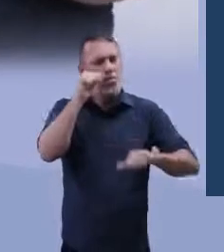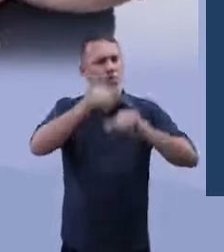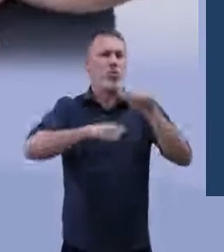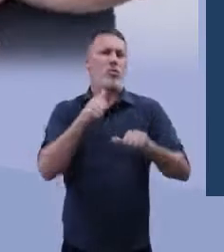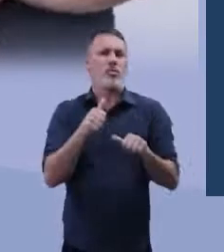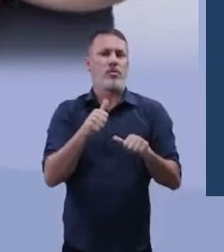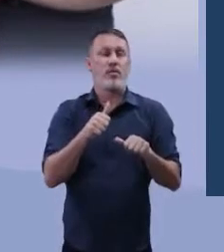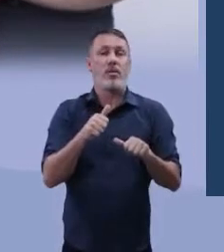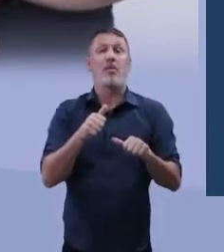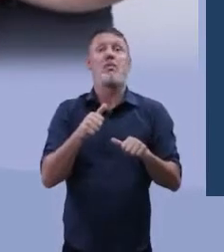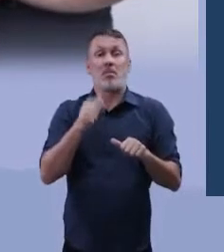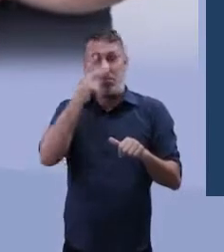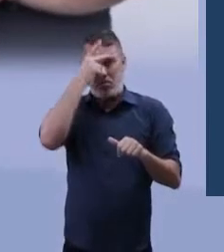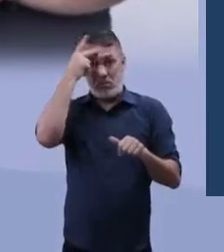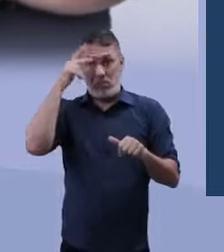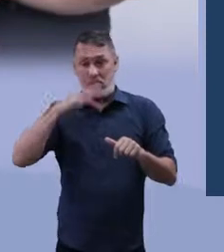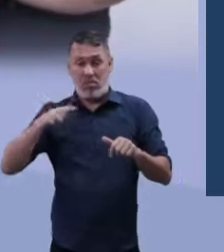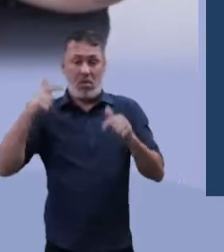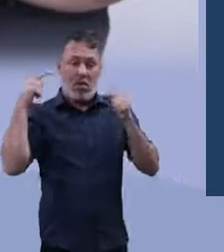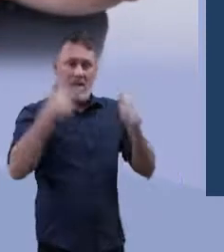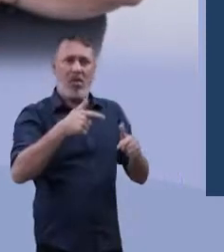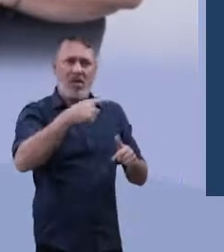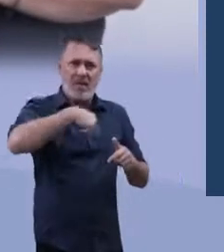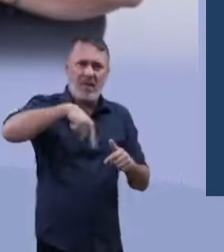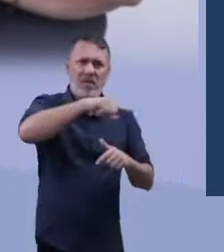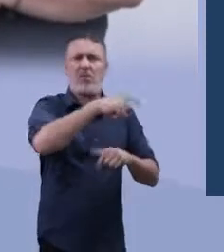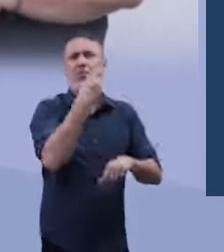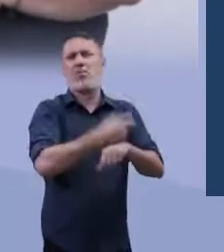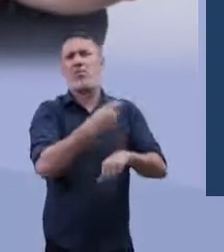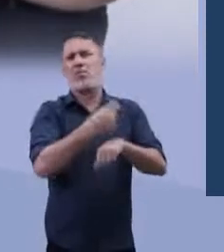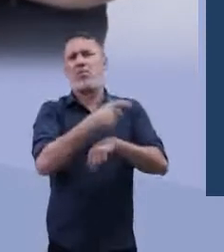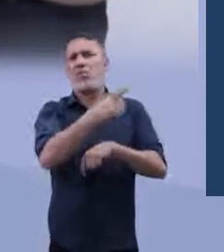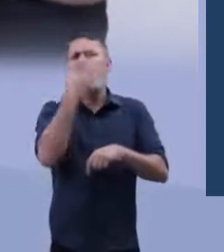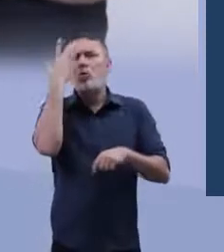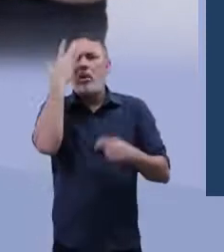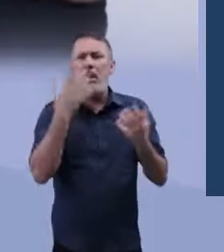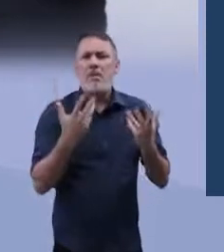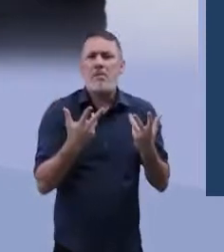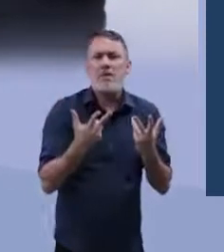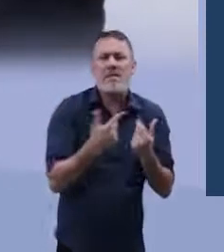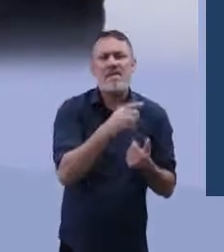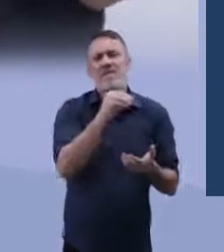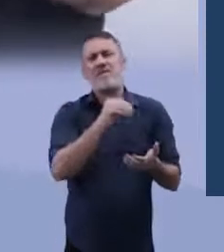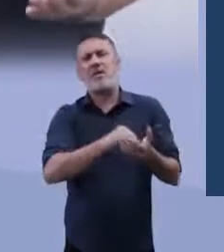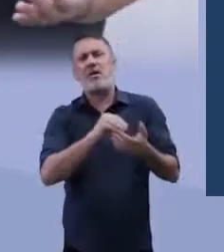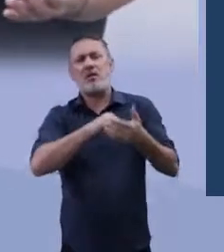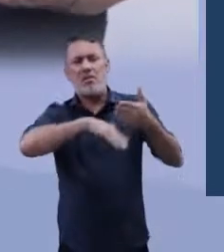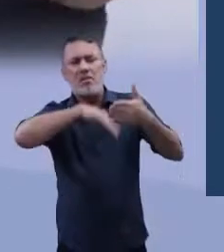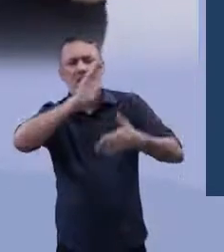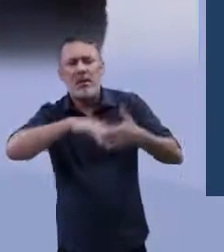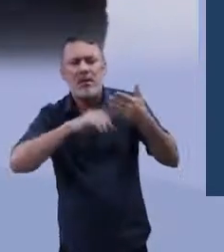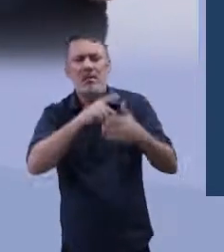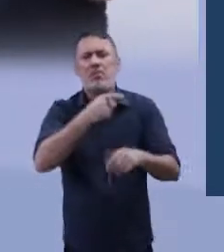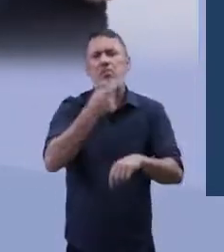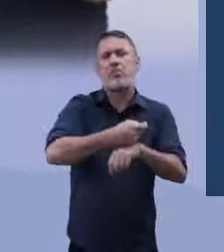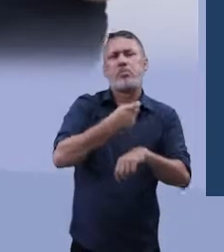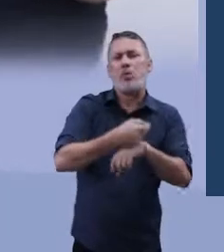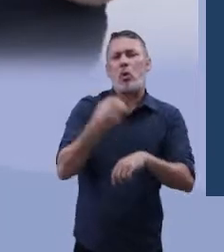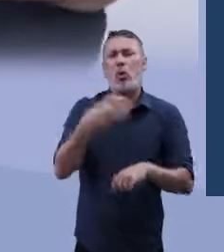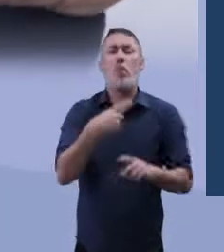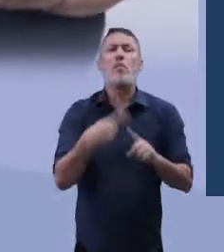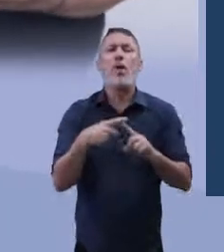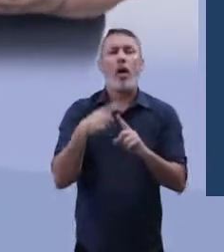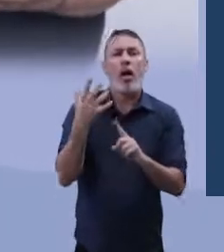dizer sobre eles que eles não sabiam pintar, eram artistas não talentosos. Eles estavam iniciando